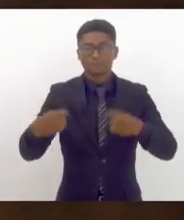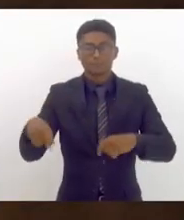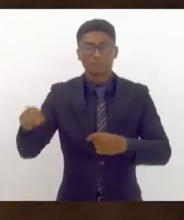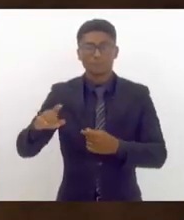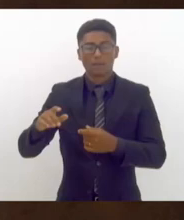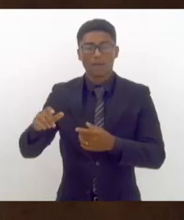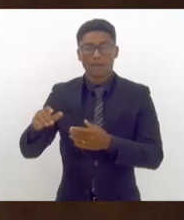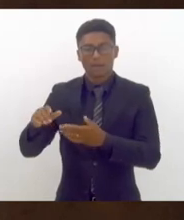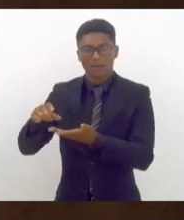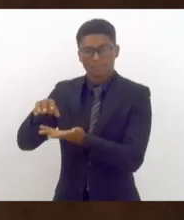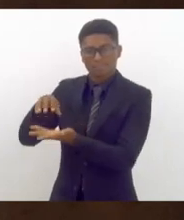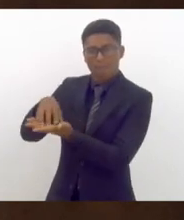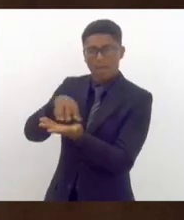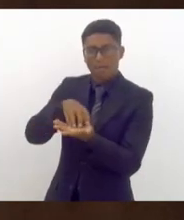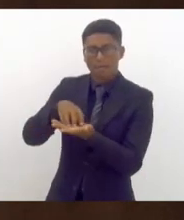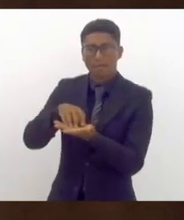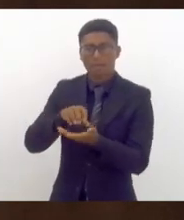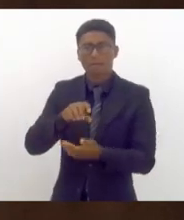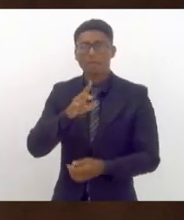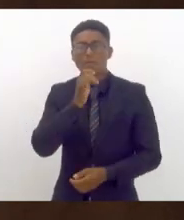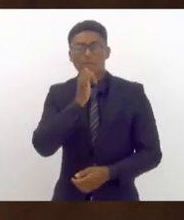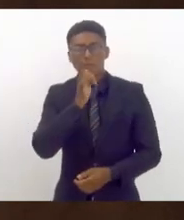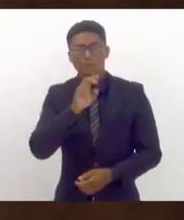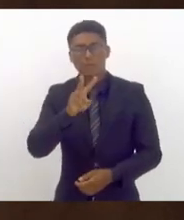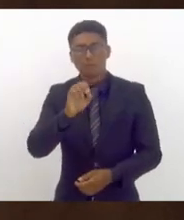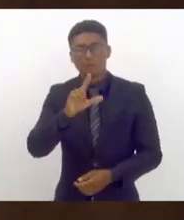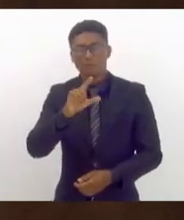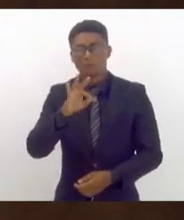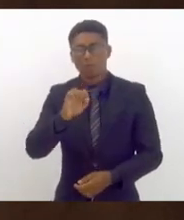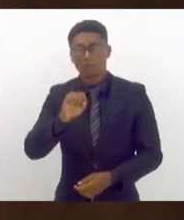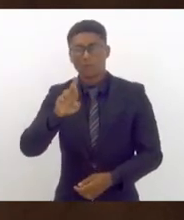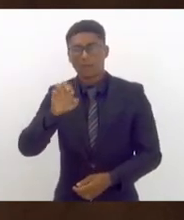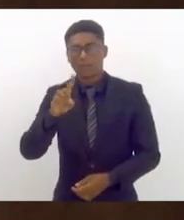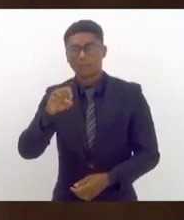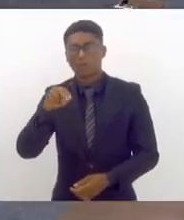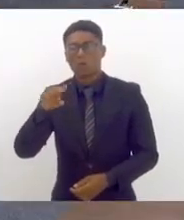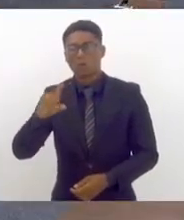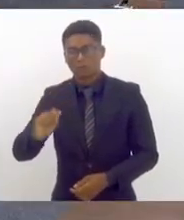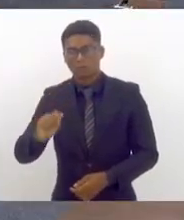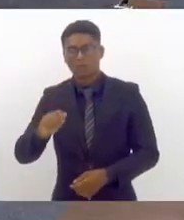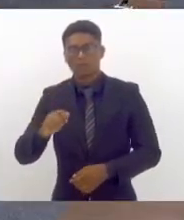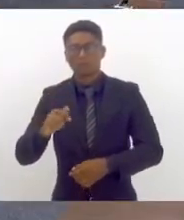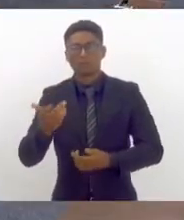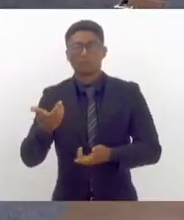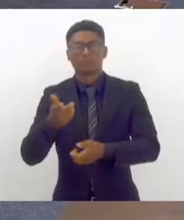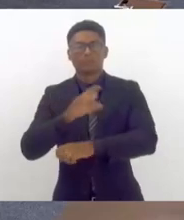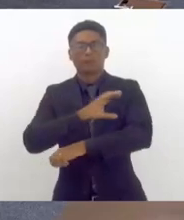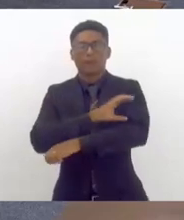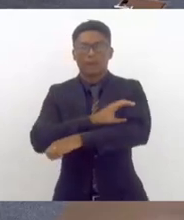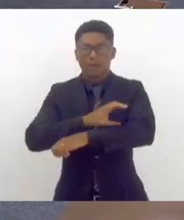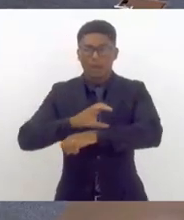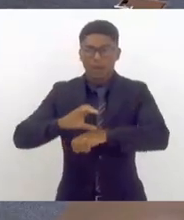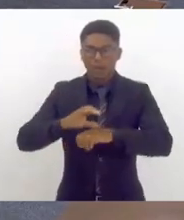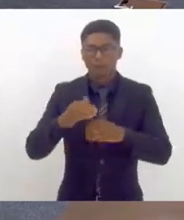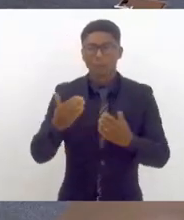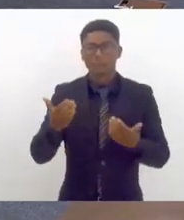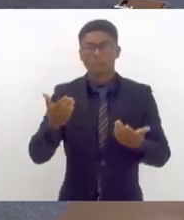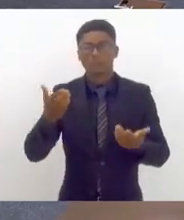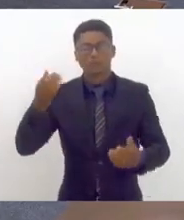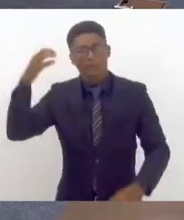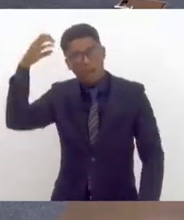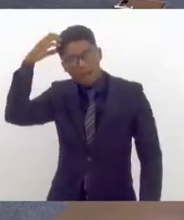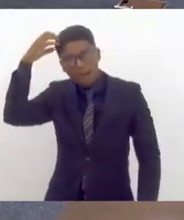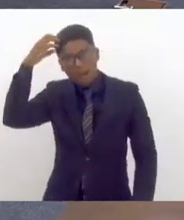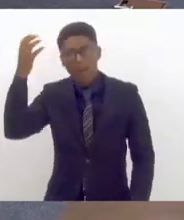centrais. Por exemplo, Volta Redonda, por exemplo, Angra, Campos, para fazer com que as vítimas